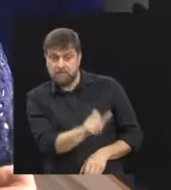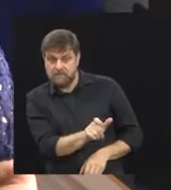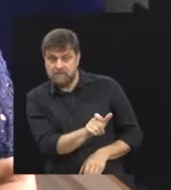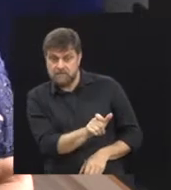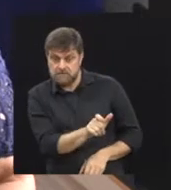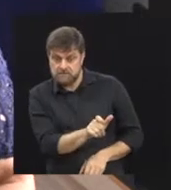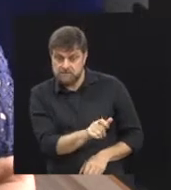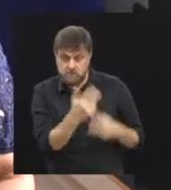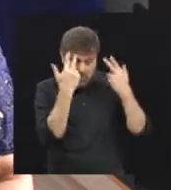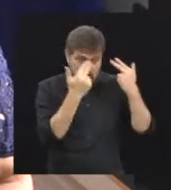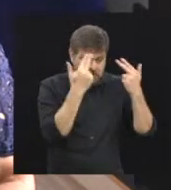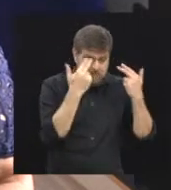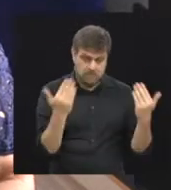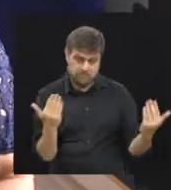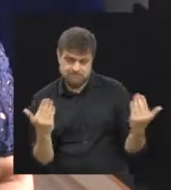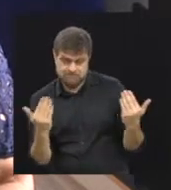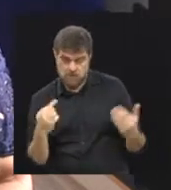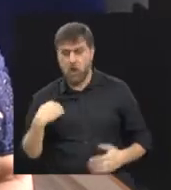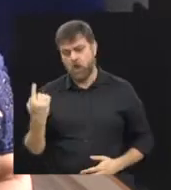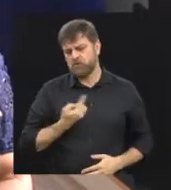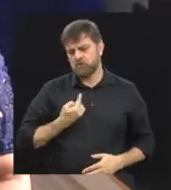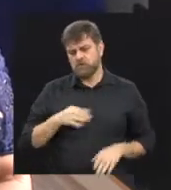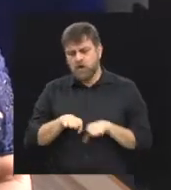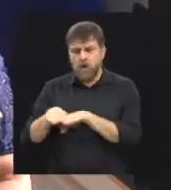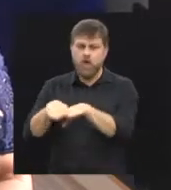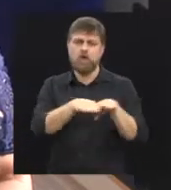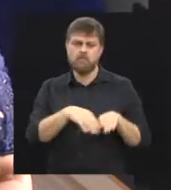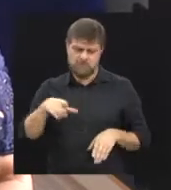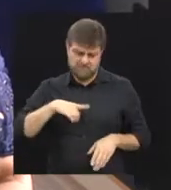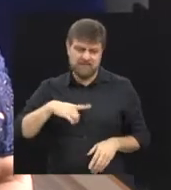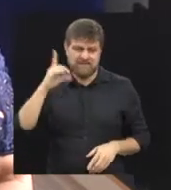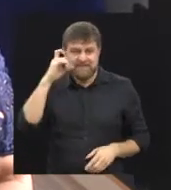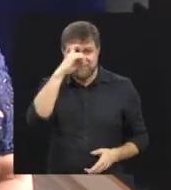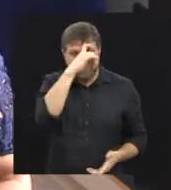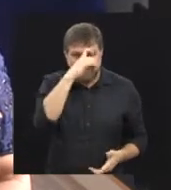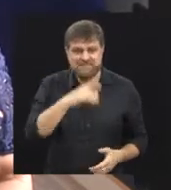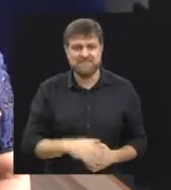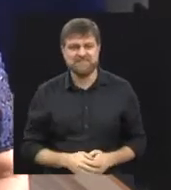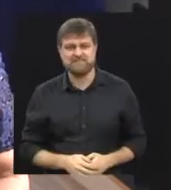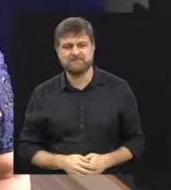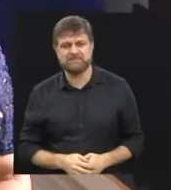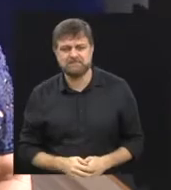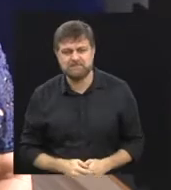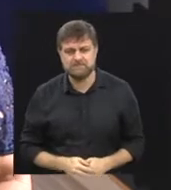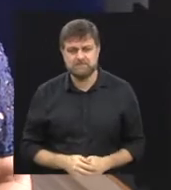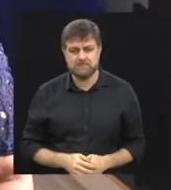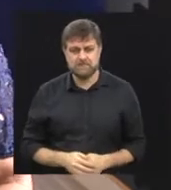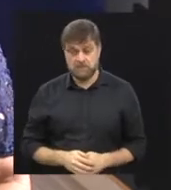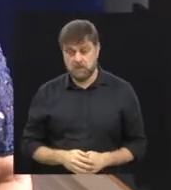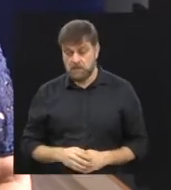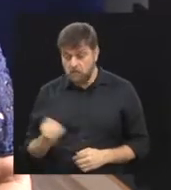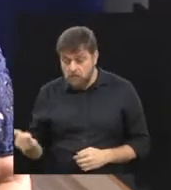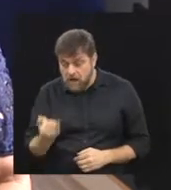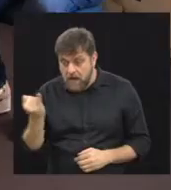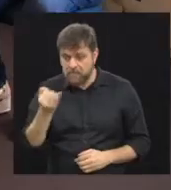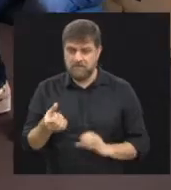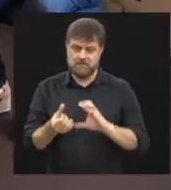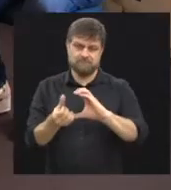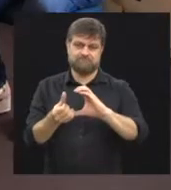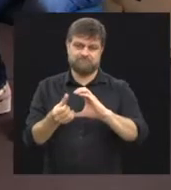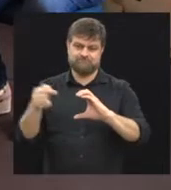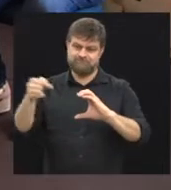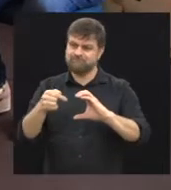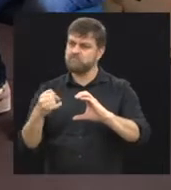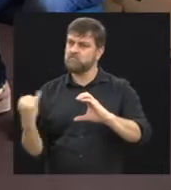entre aspas, que é normal, porque todos nós temos uma deficiência. Então, isso é o valor que tem essa casa. E que